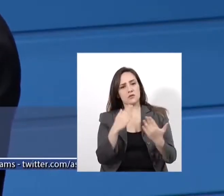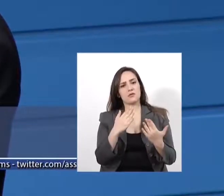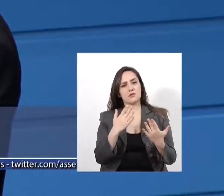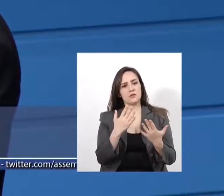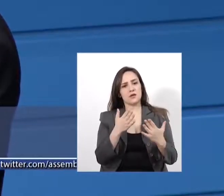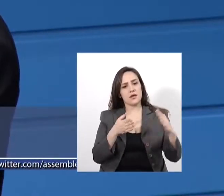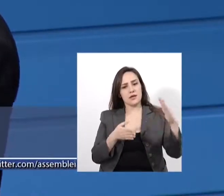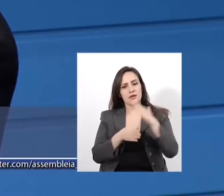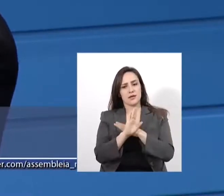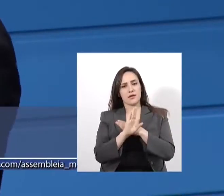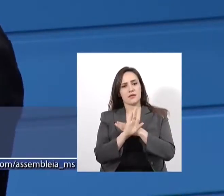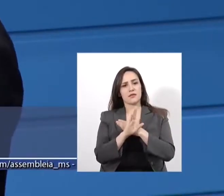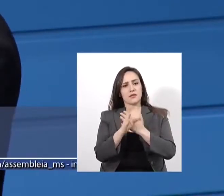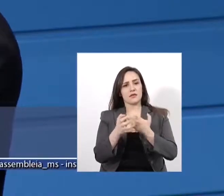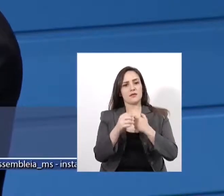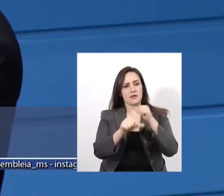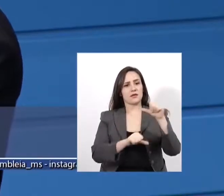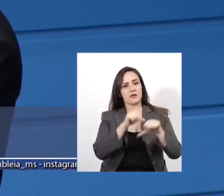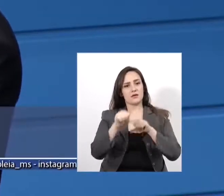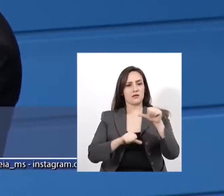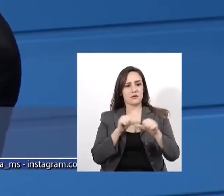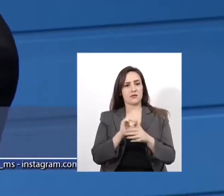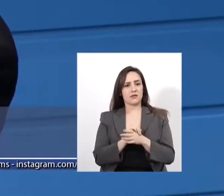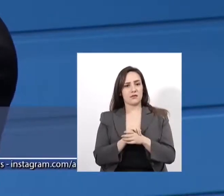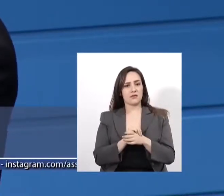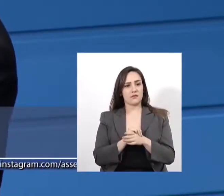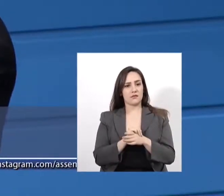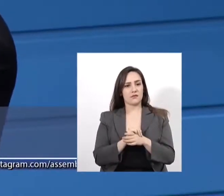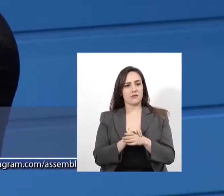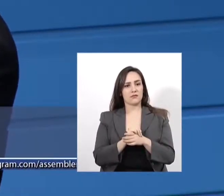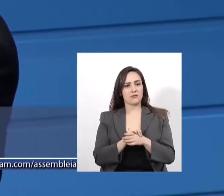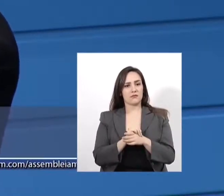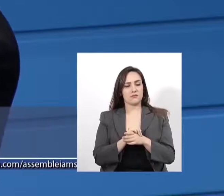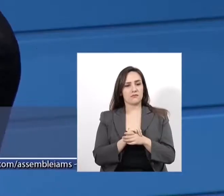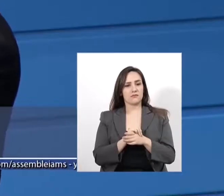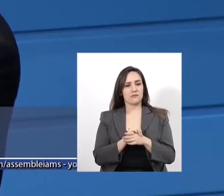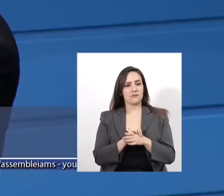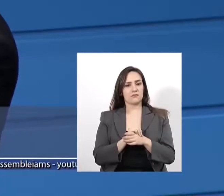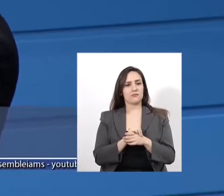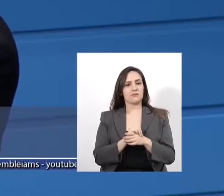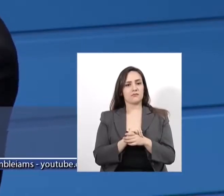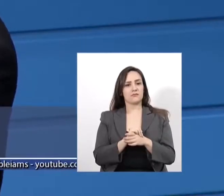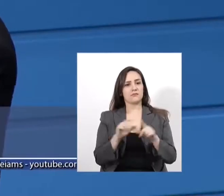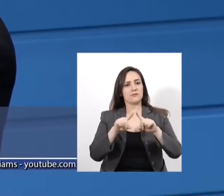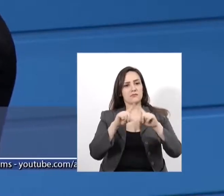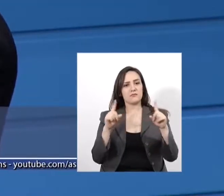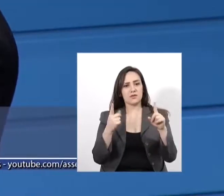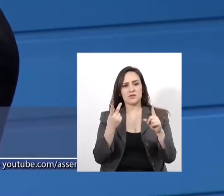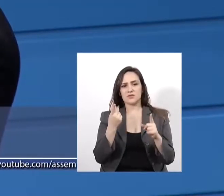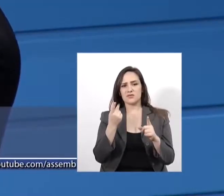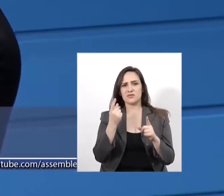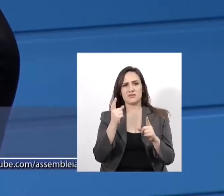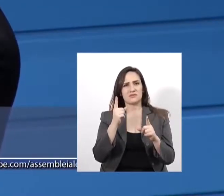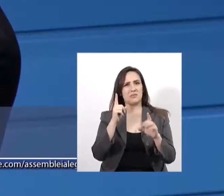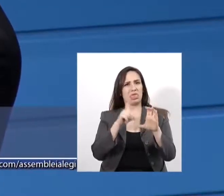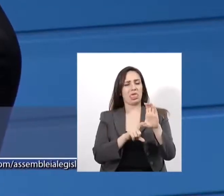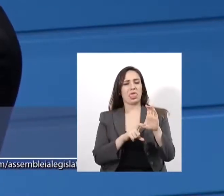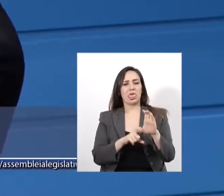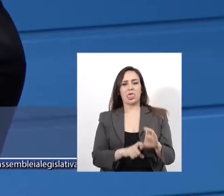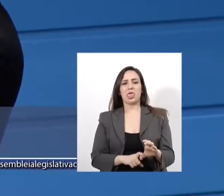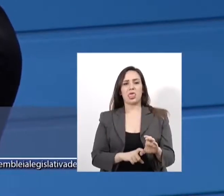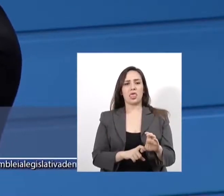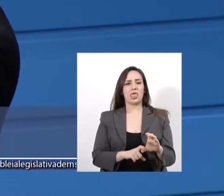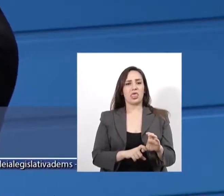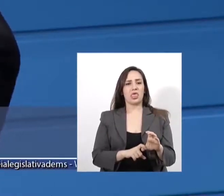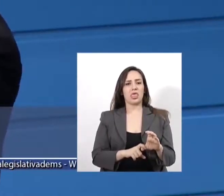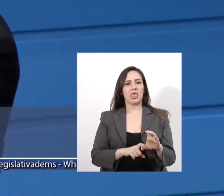mudar, para ser a mudança, e aí o cartão corporativo desse presidente, os gastos dele, é o maior de